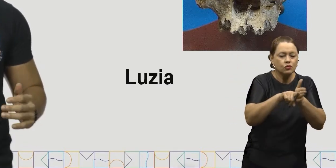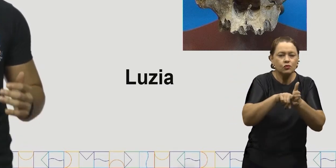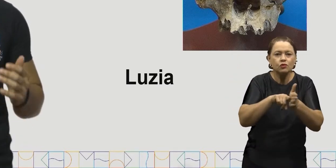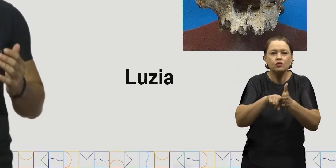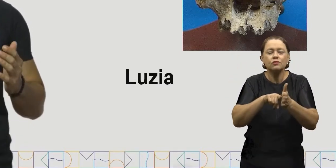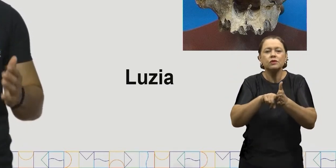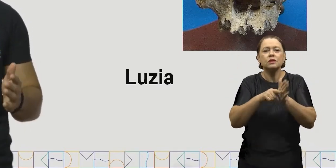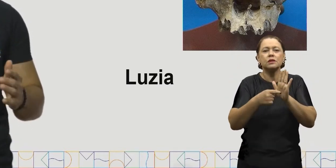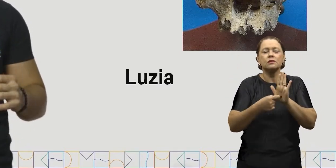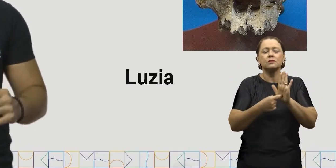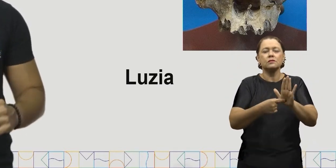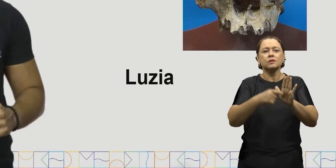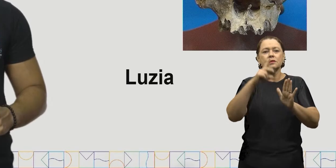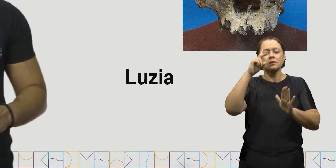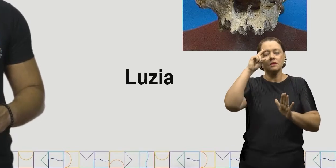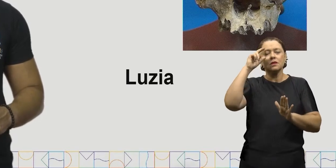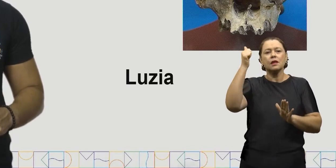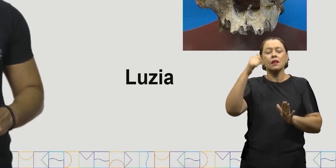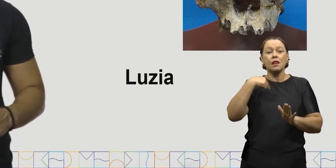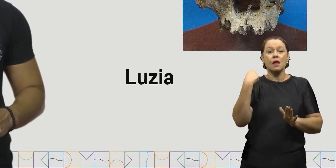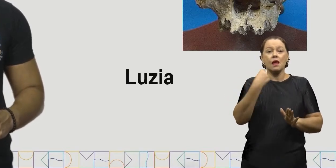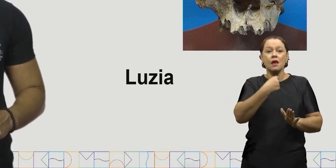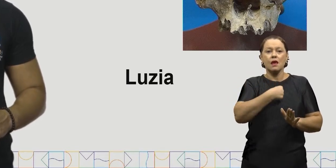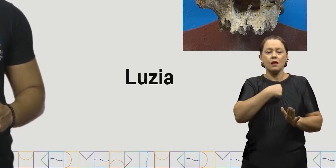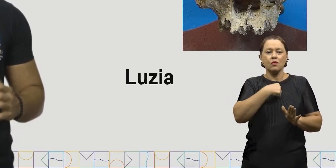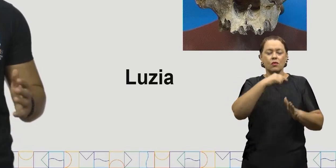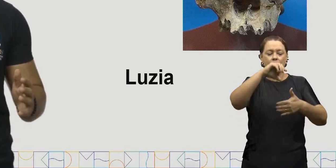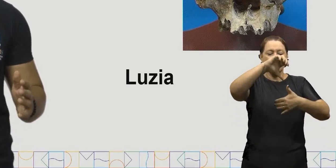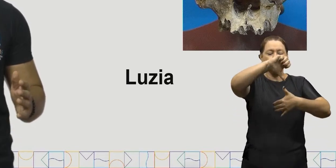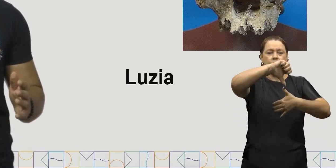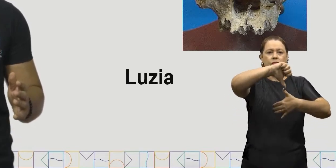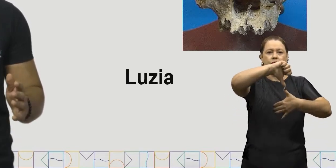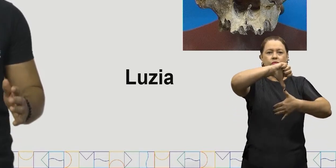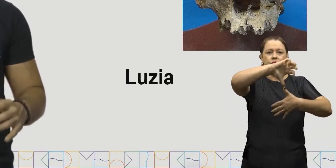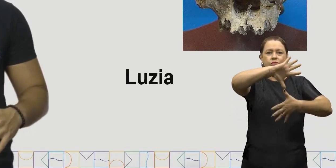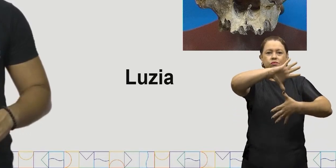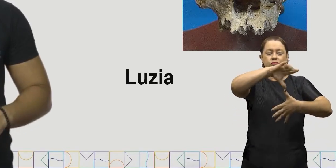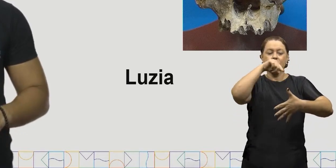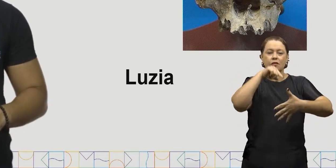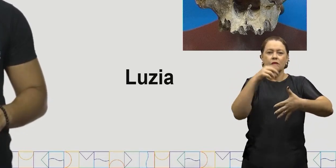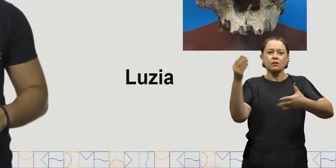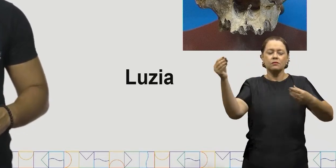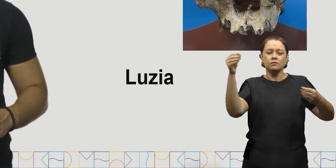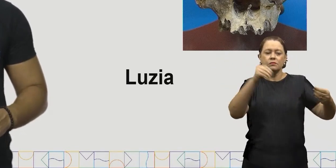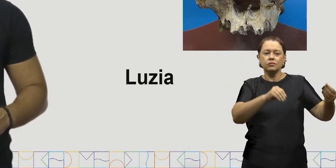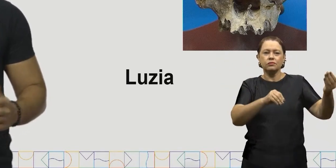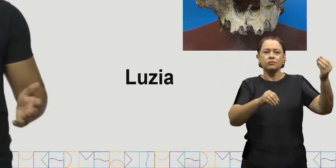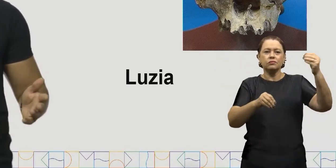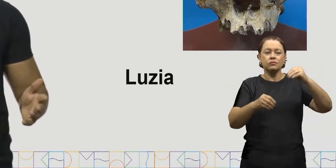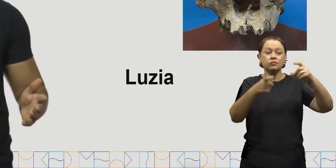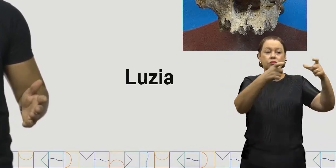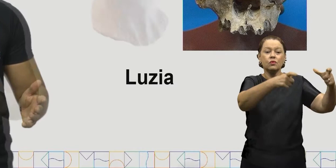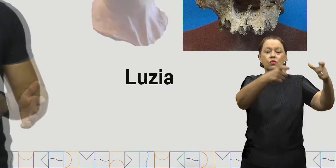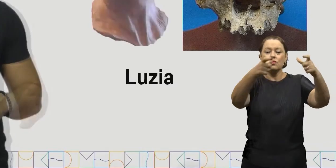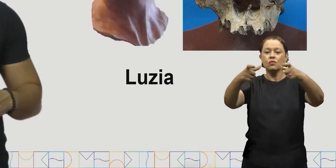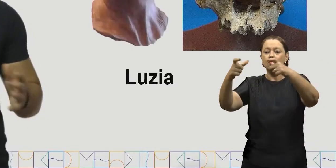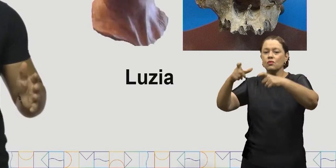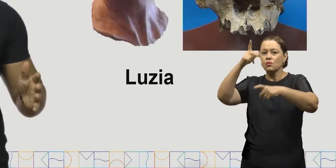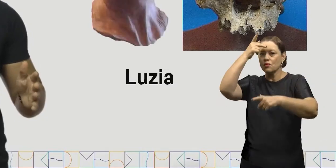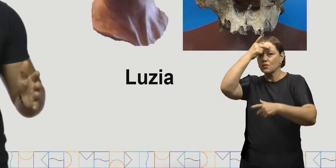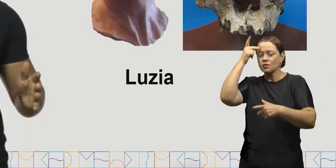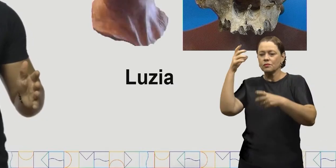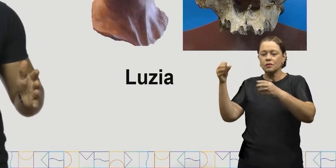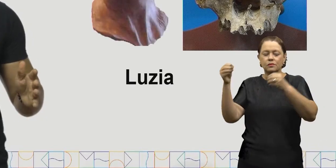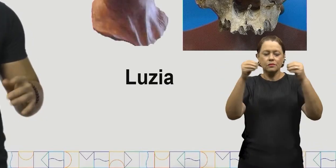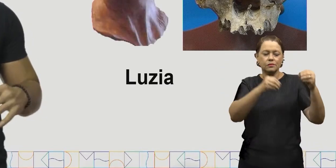pesquisadores fortaleceram a ideia de que o nosso continente foi ocupado a partir de diversos processos migratórios. Você